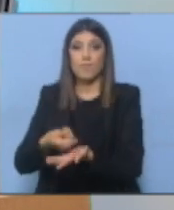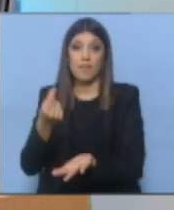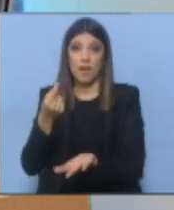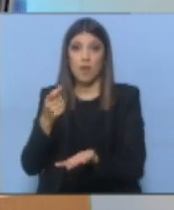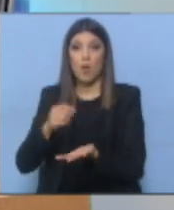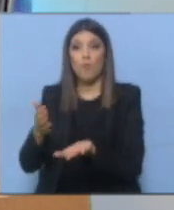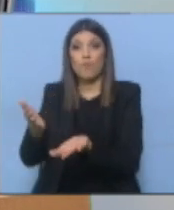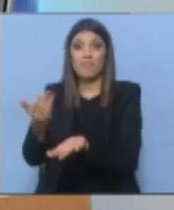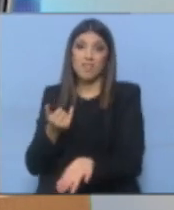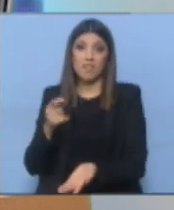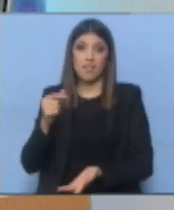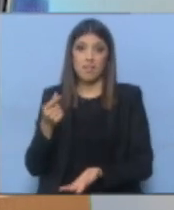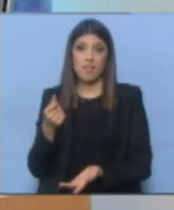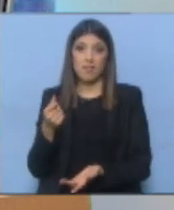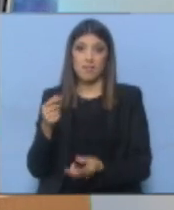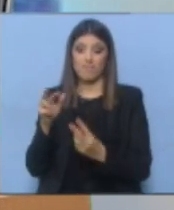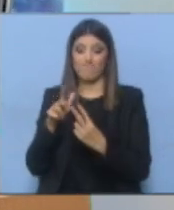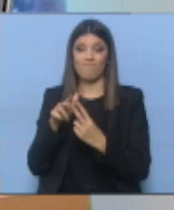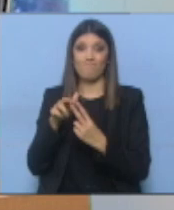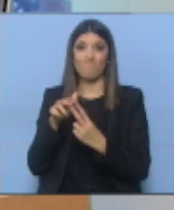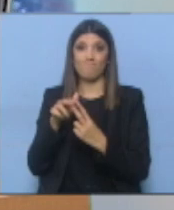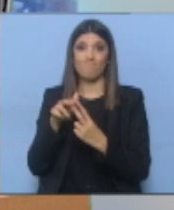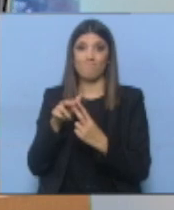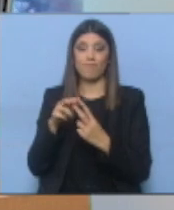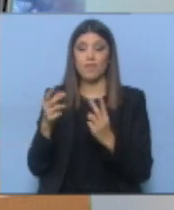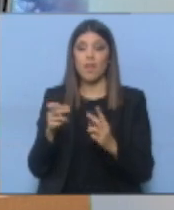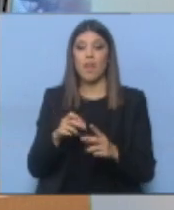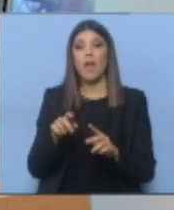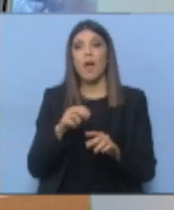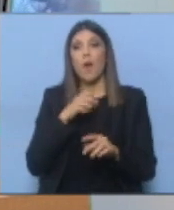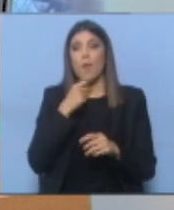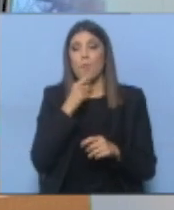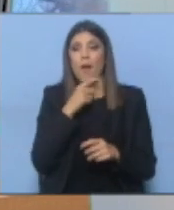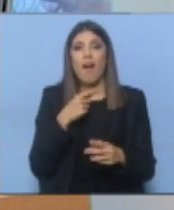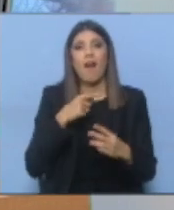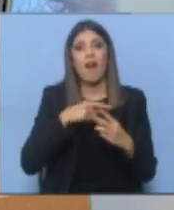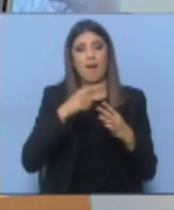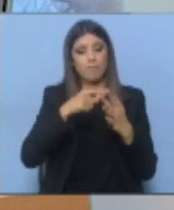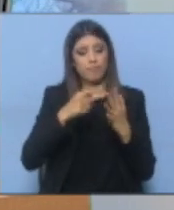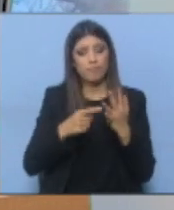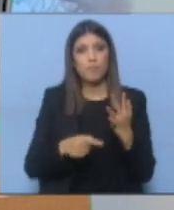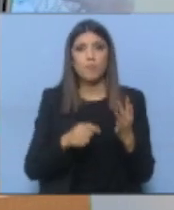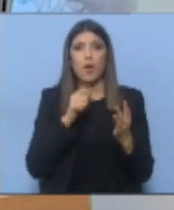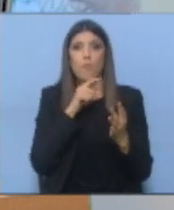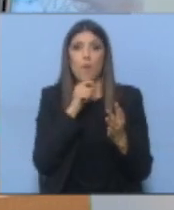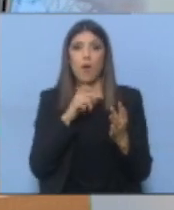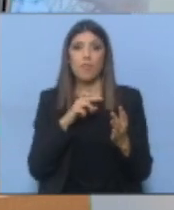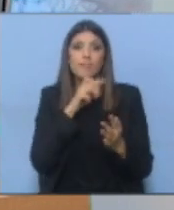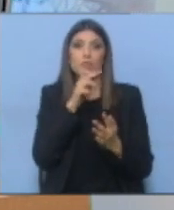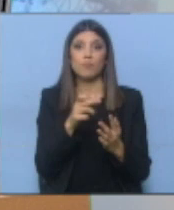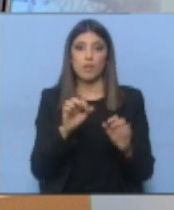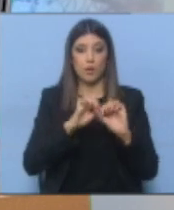problema, normalmente há várias hipóteses de responder ao problema. E normalmente as sugestões que apresentamos